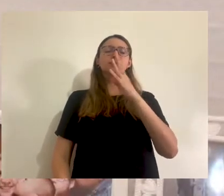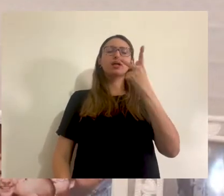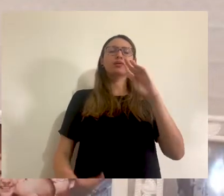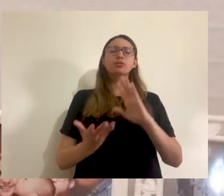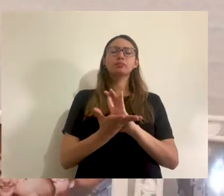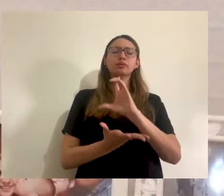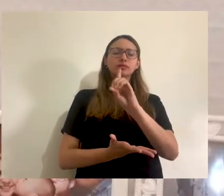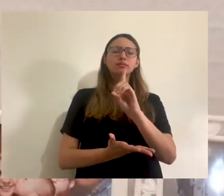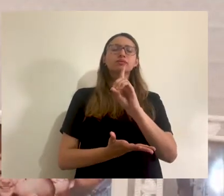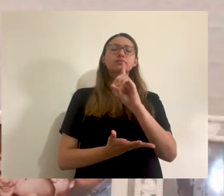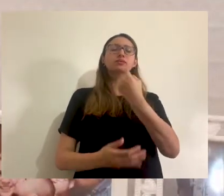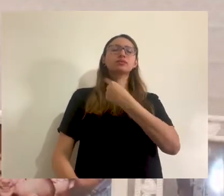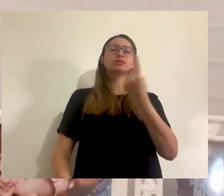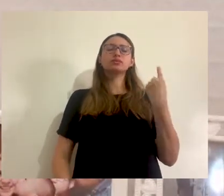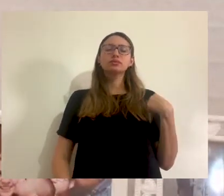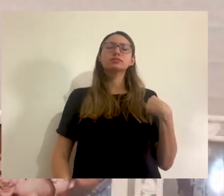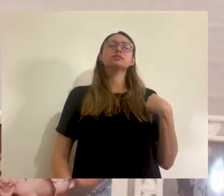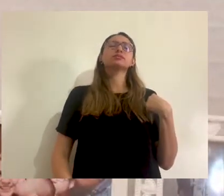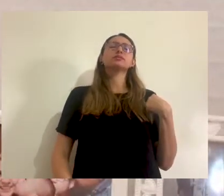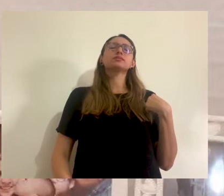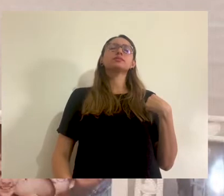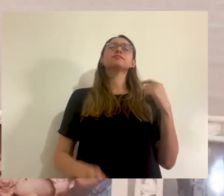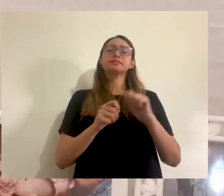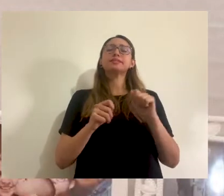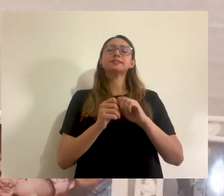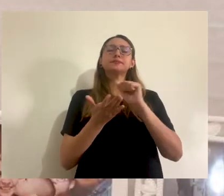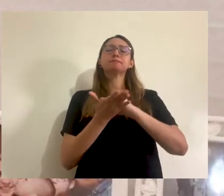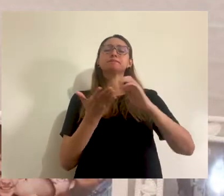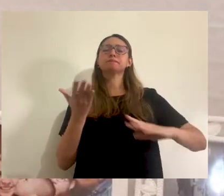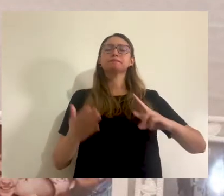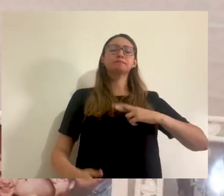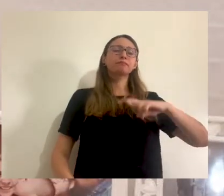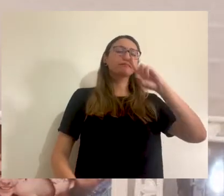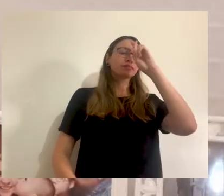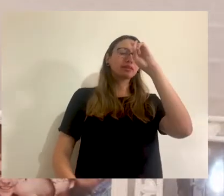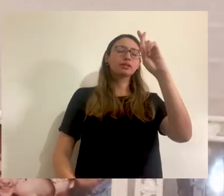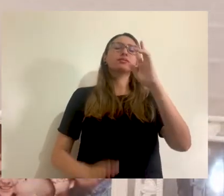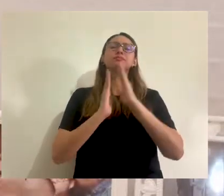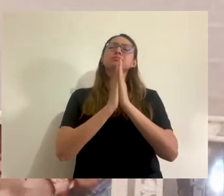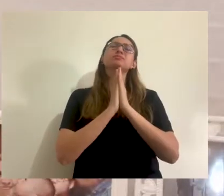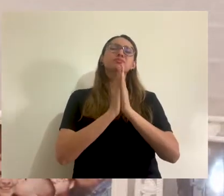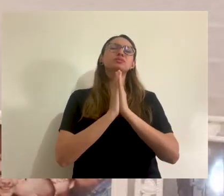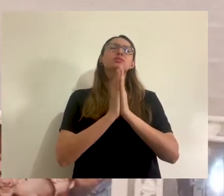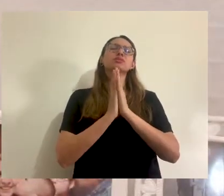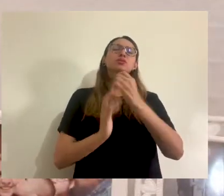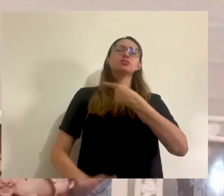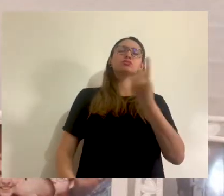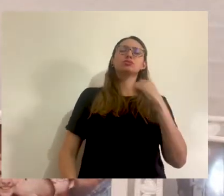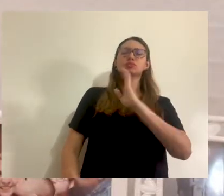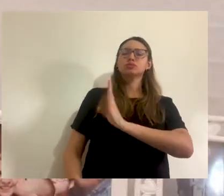palavra, nós que participamos das atividades religiosas, Pai, nós te pedimos que o nosso